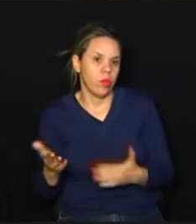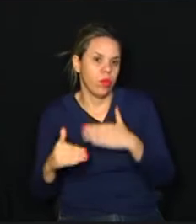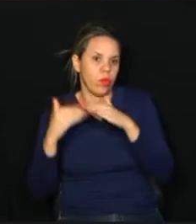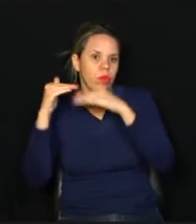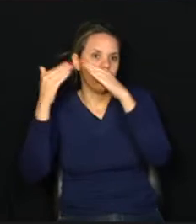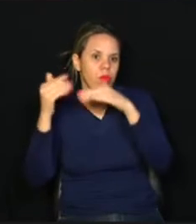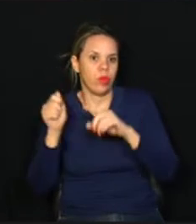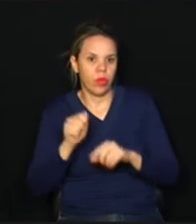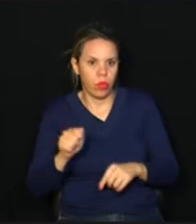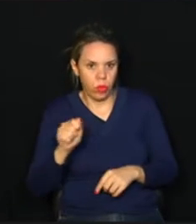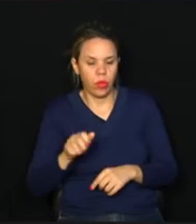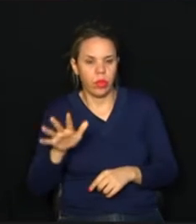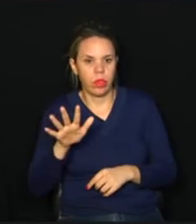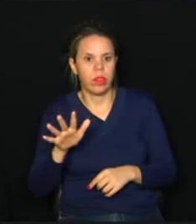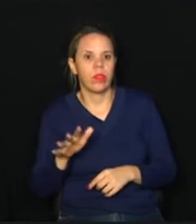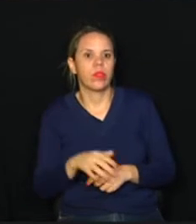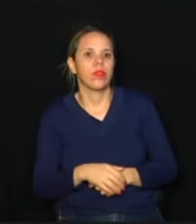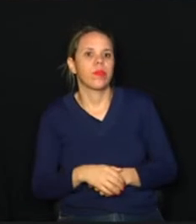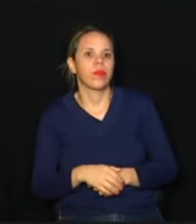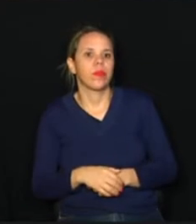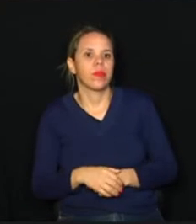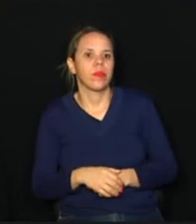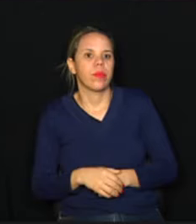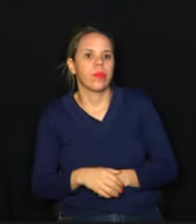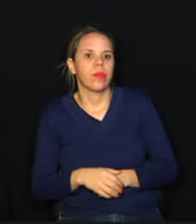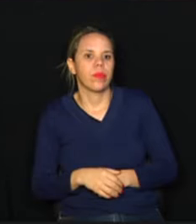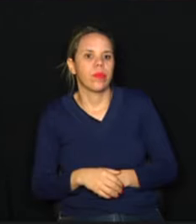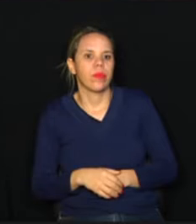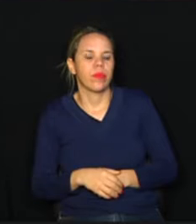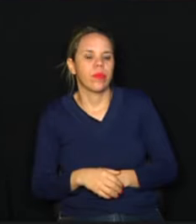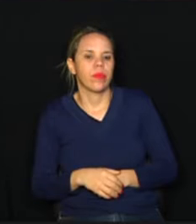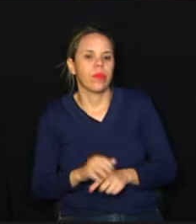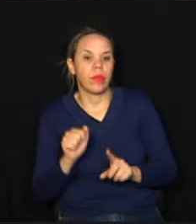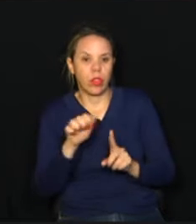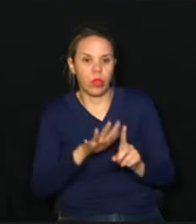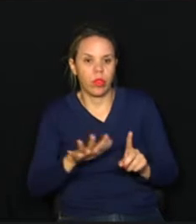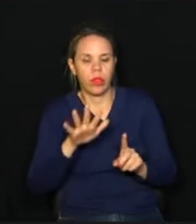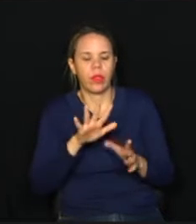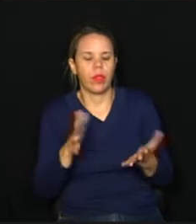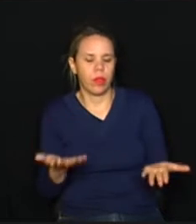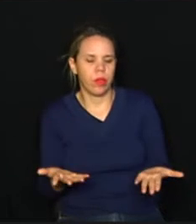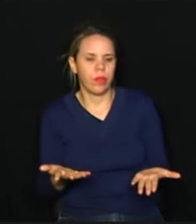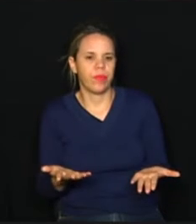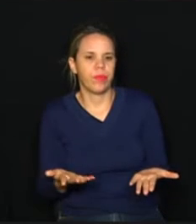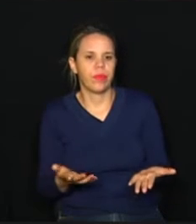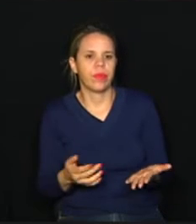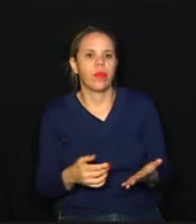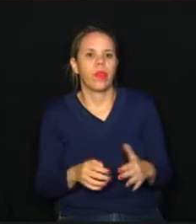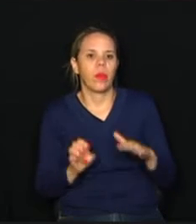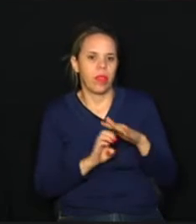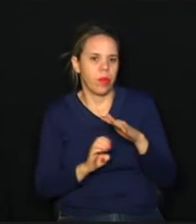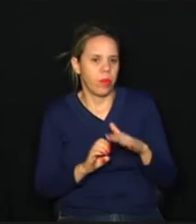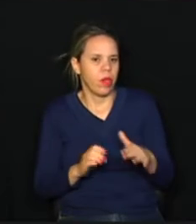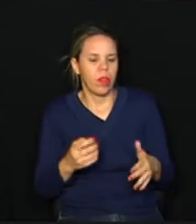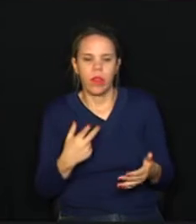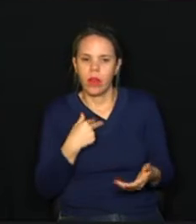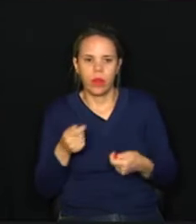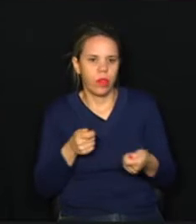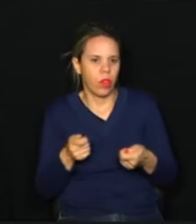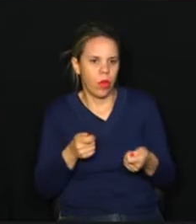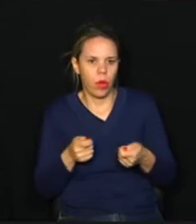desenvolvimento da sociedade, né? E o mercado não dá conta